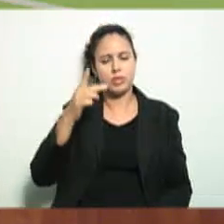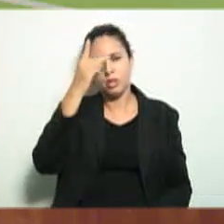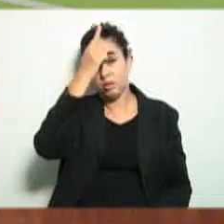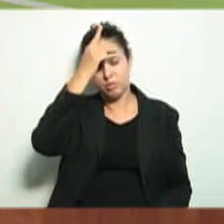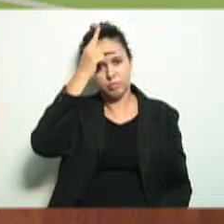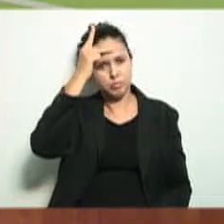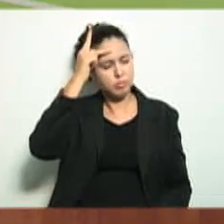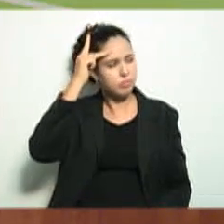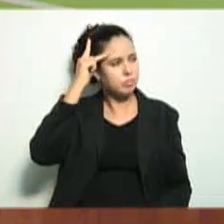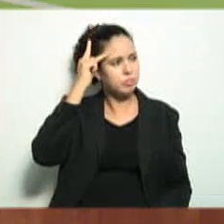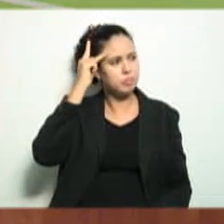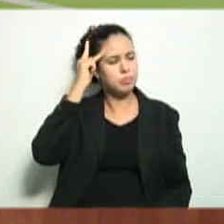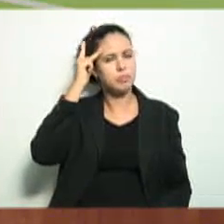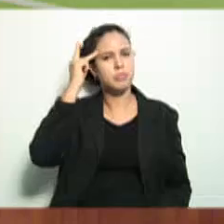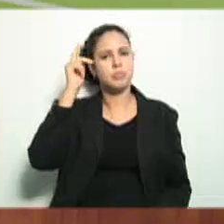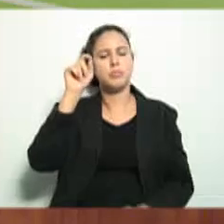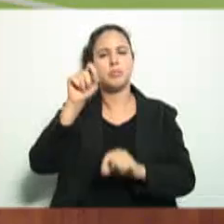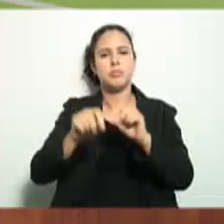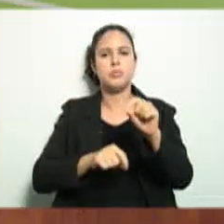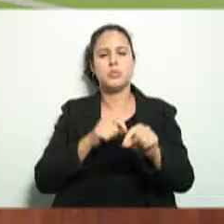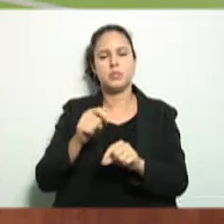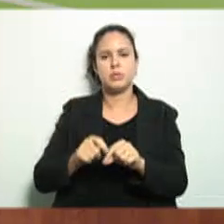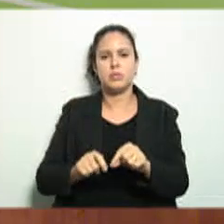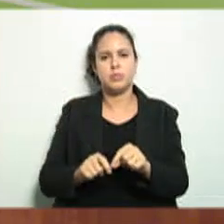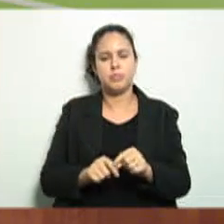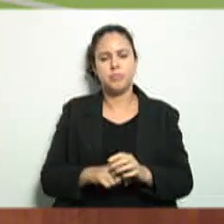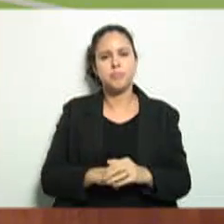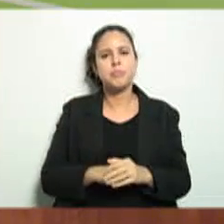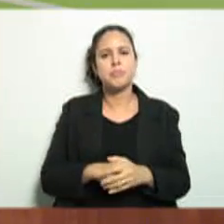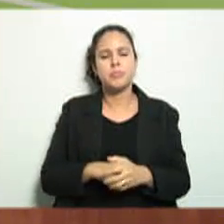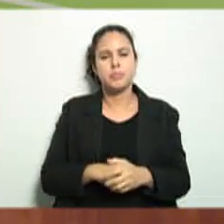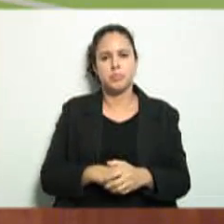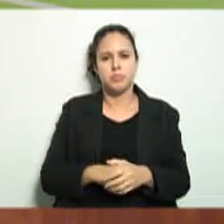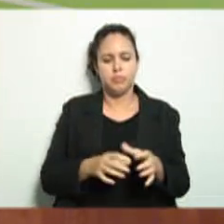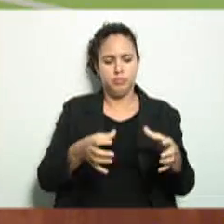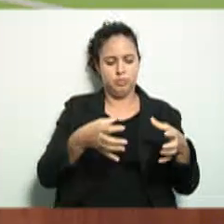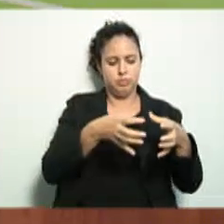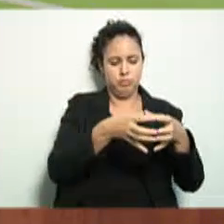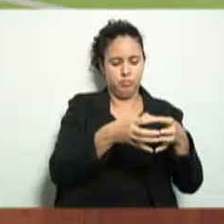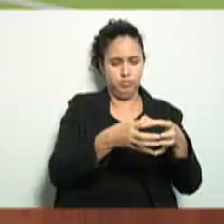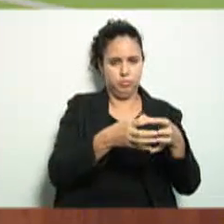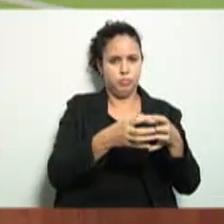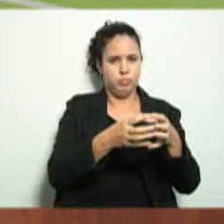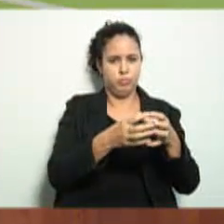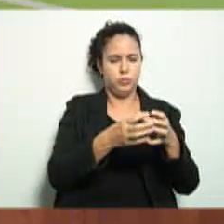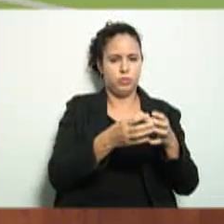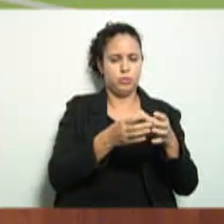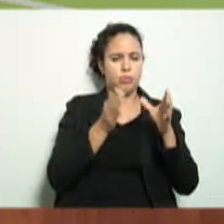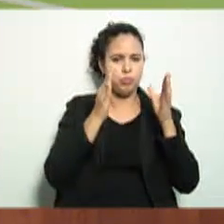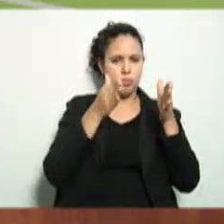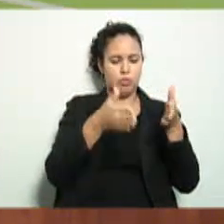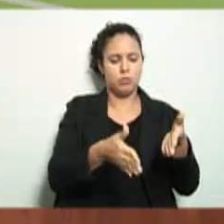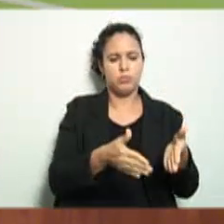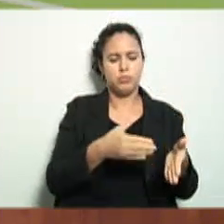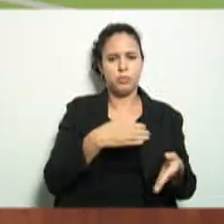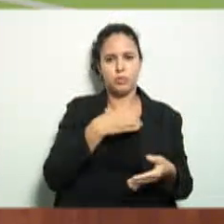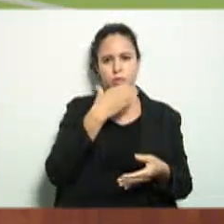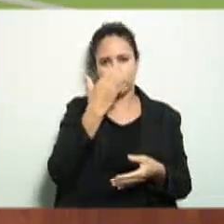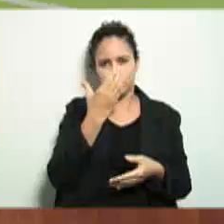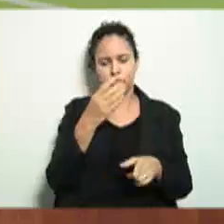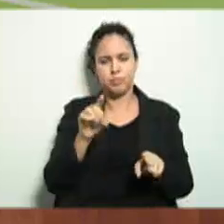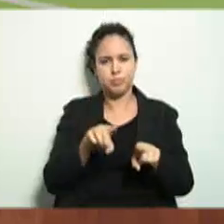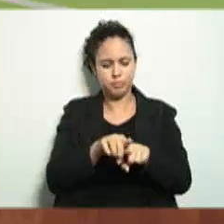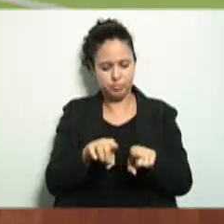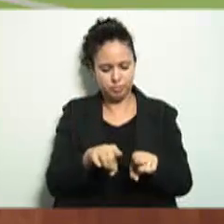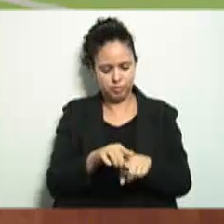de esse setor produtivo baseado em frutas, né? Cresceu a carne bovina